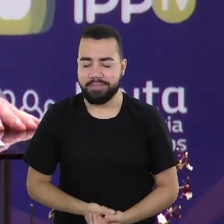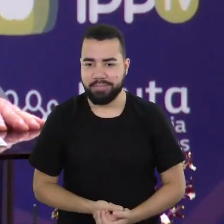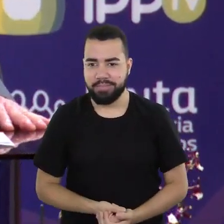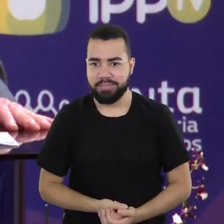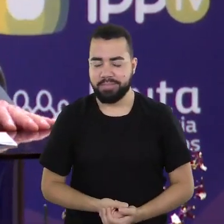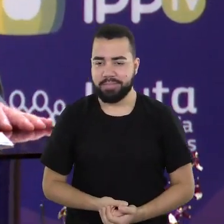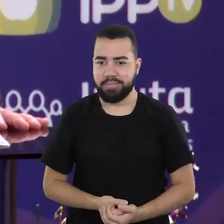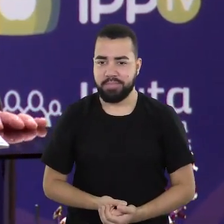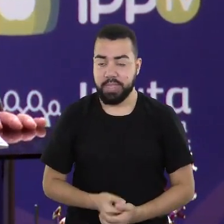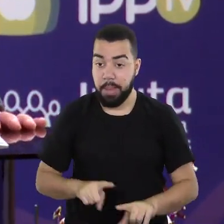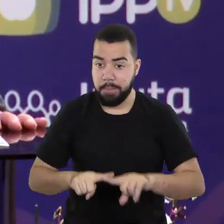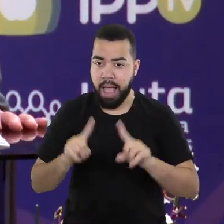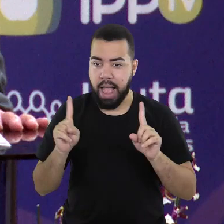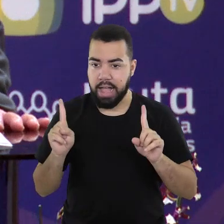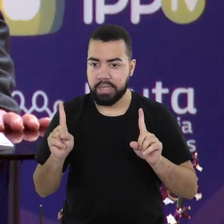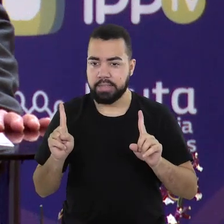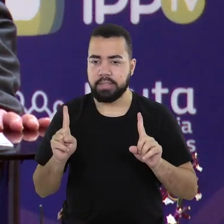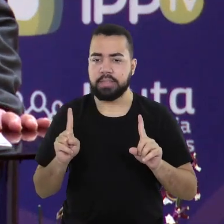Mas esse samaritano